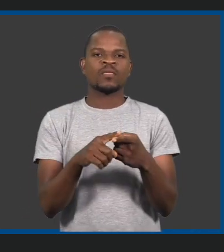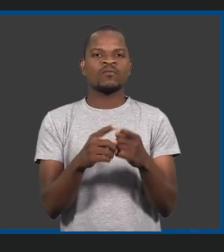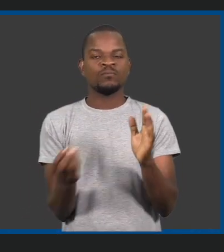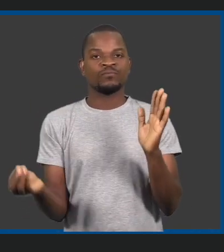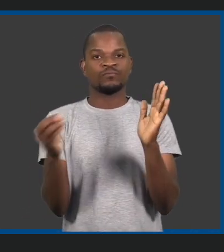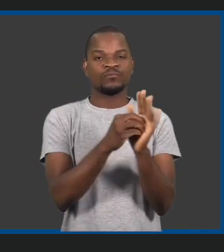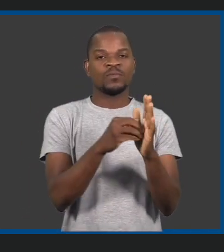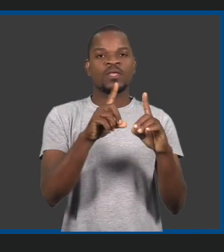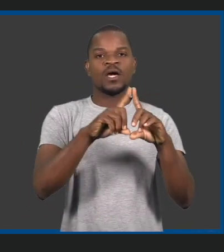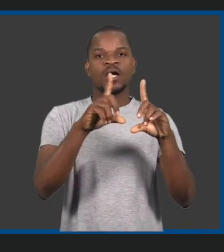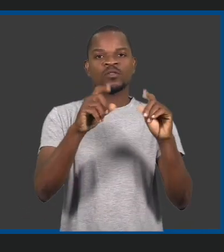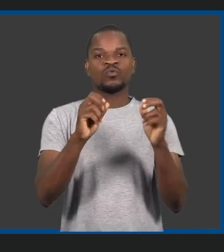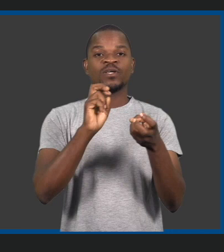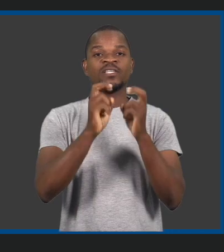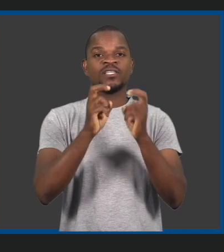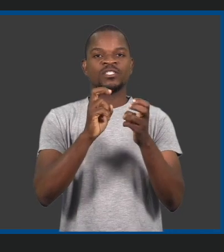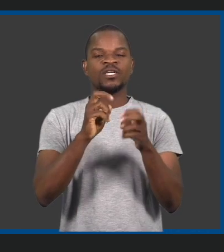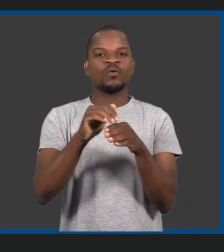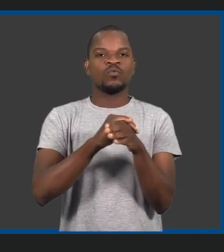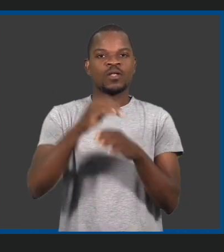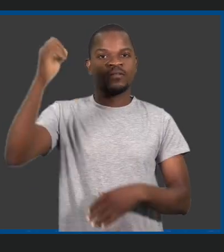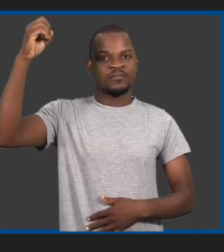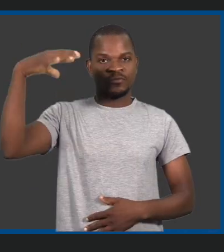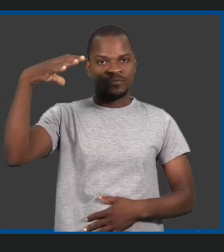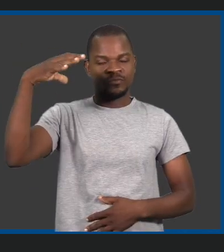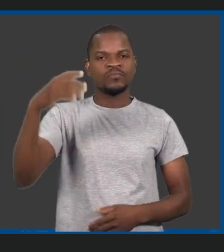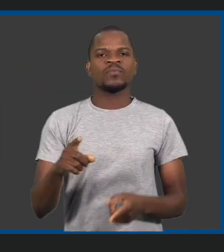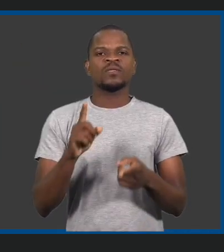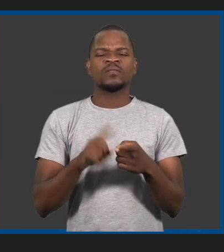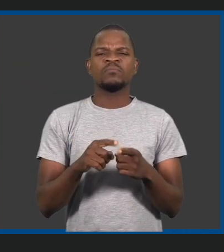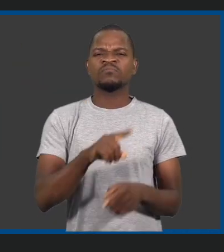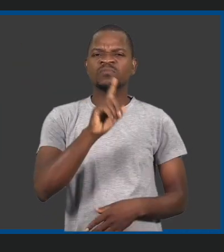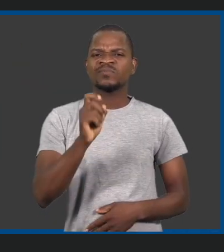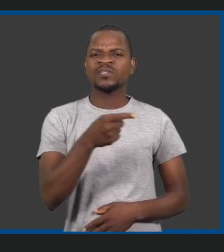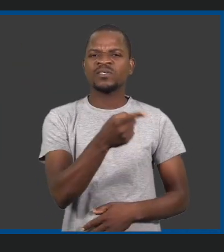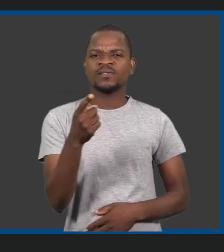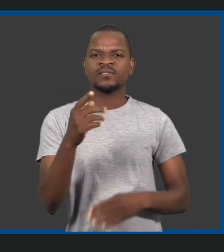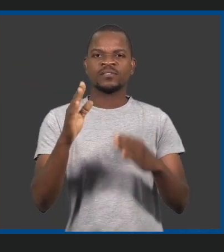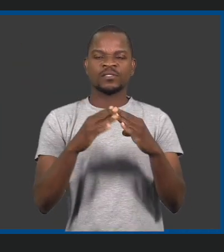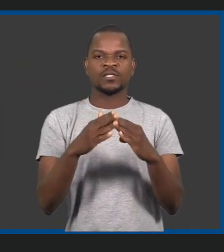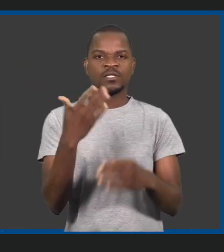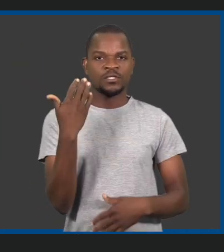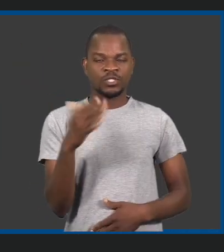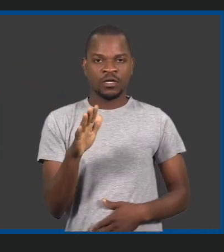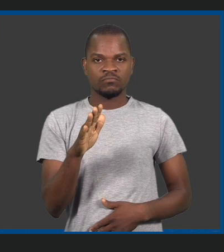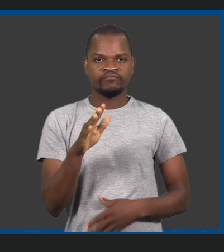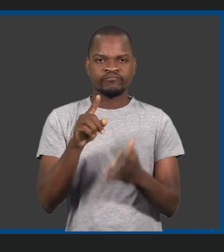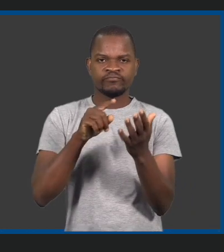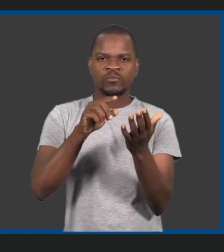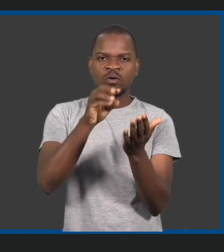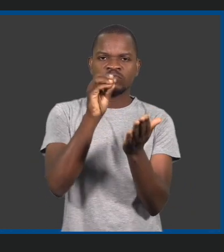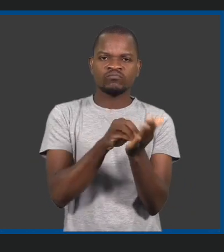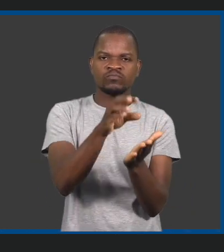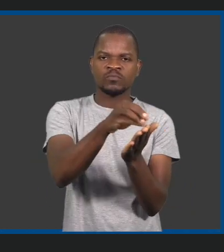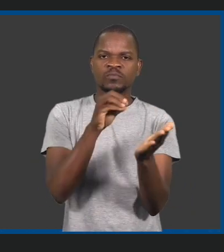ponhamos nestes termos, mas é preciso frisar que os primeiros,